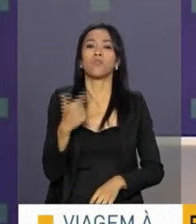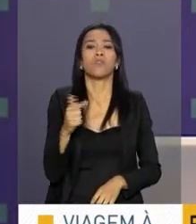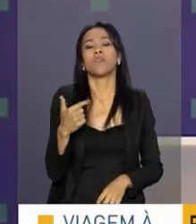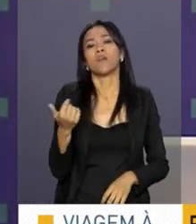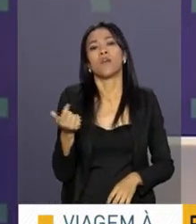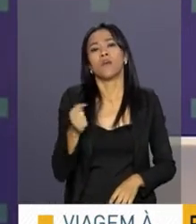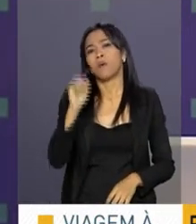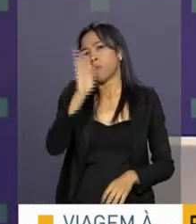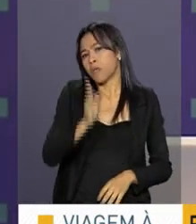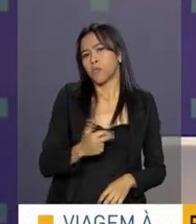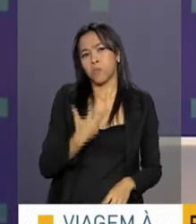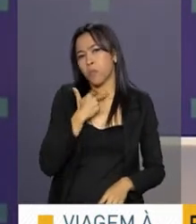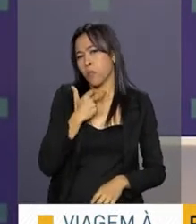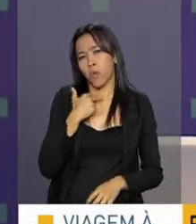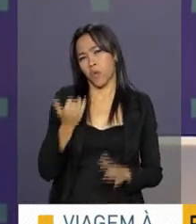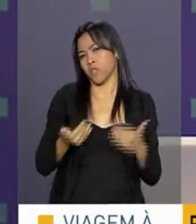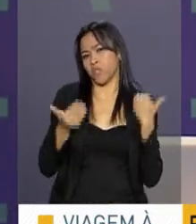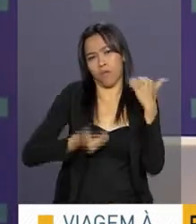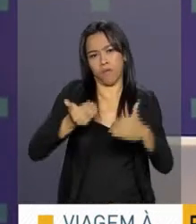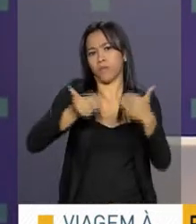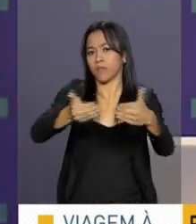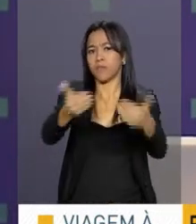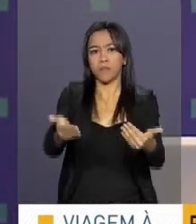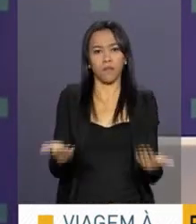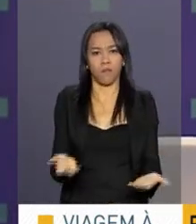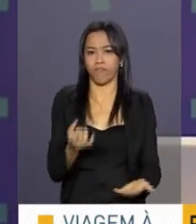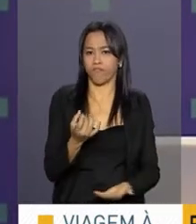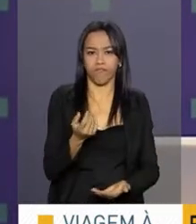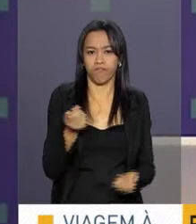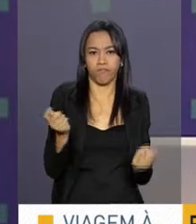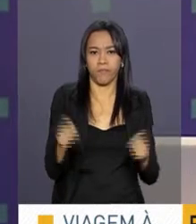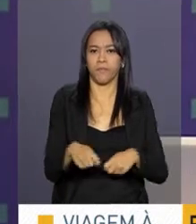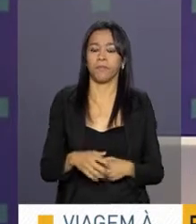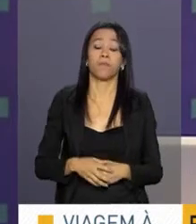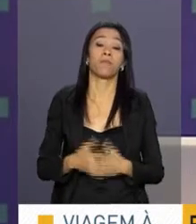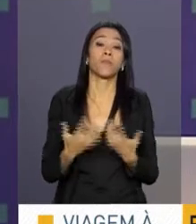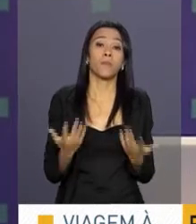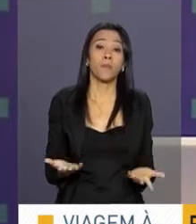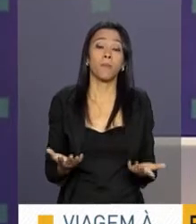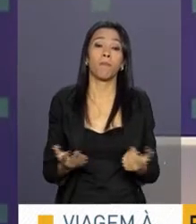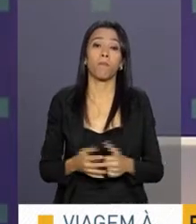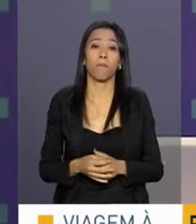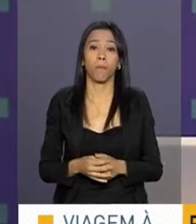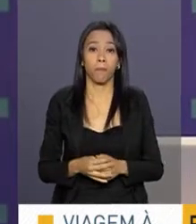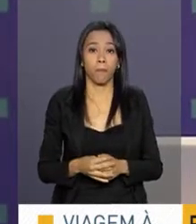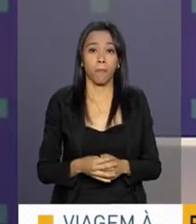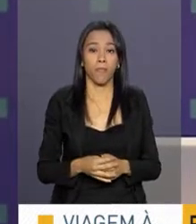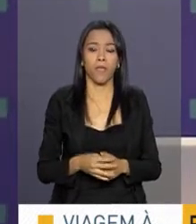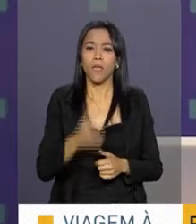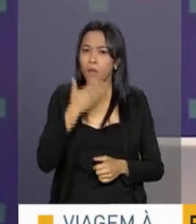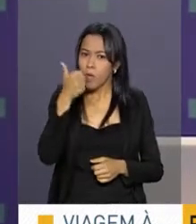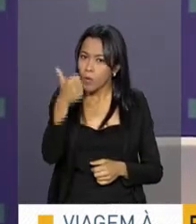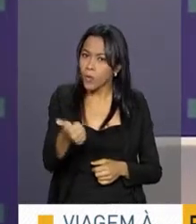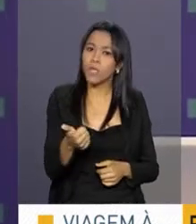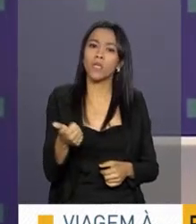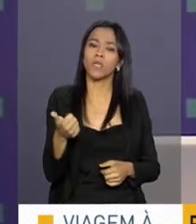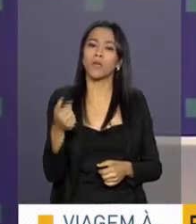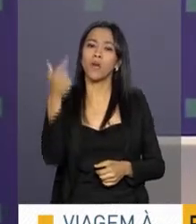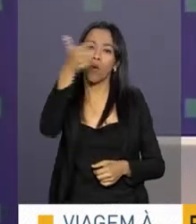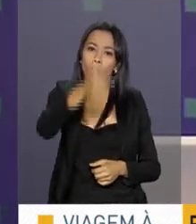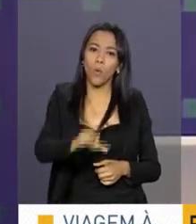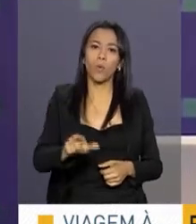Brasil não pode avançar de modo sustentável. E a melhoria do